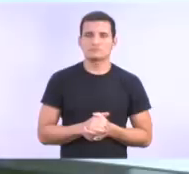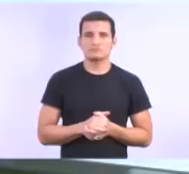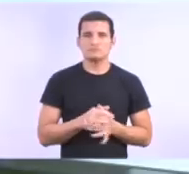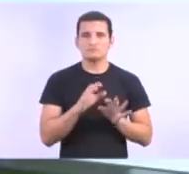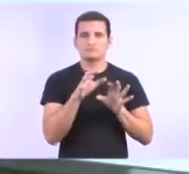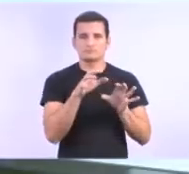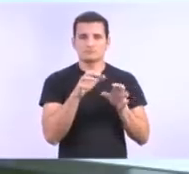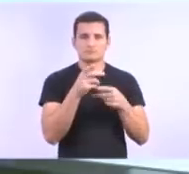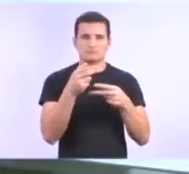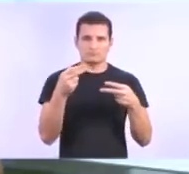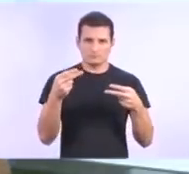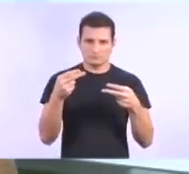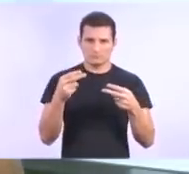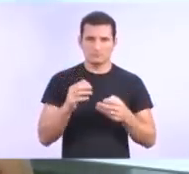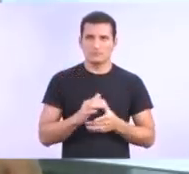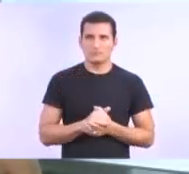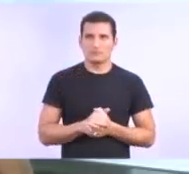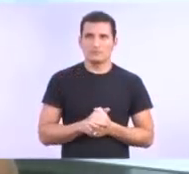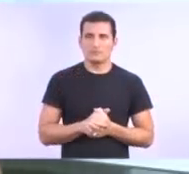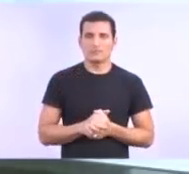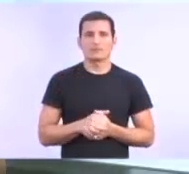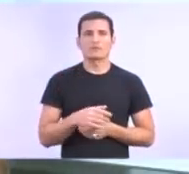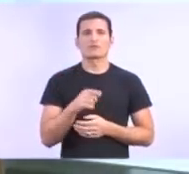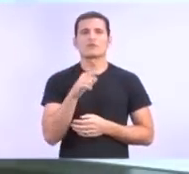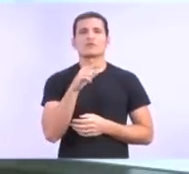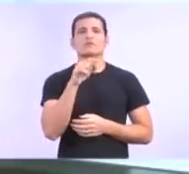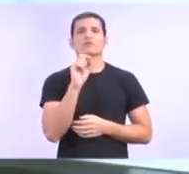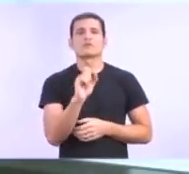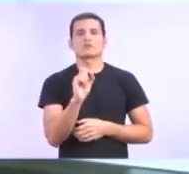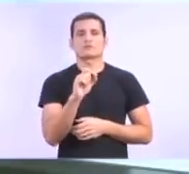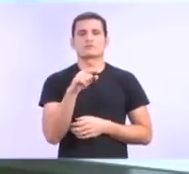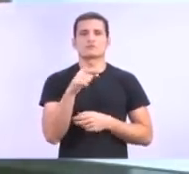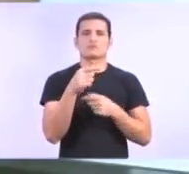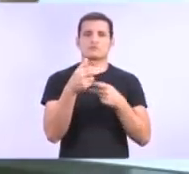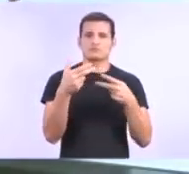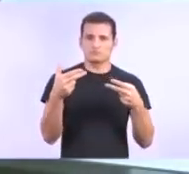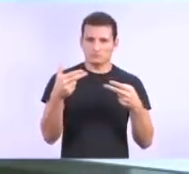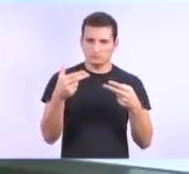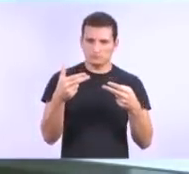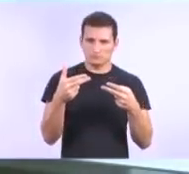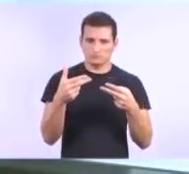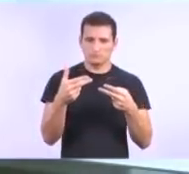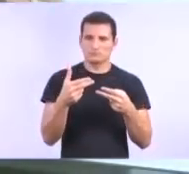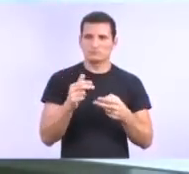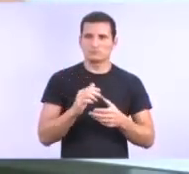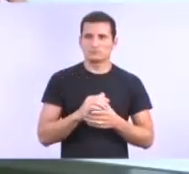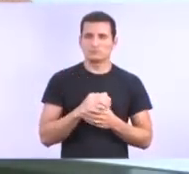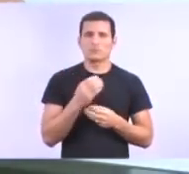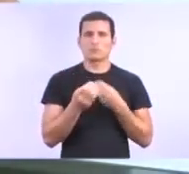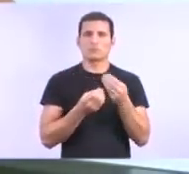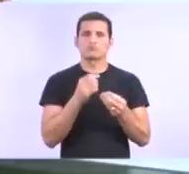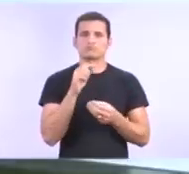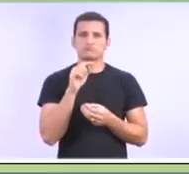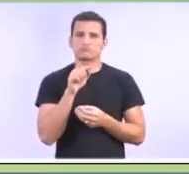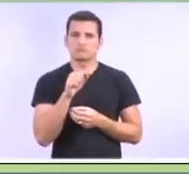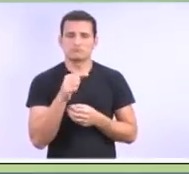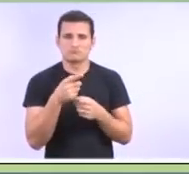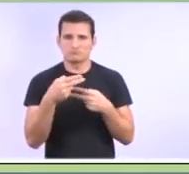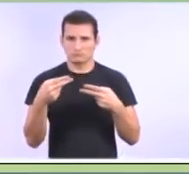Características de um objeto. É definir o que é o objeto, né? Como é que ele é formado, aquele objeto,